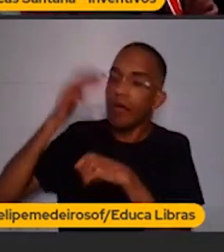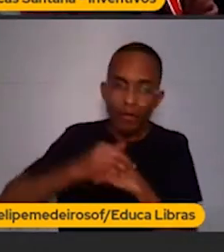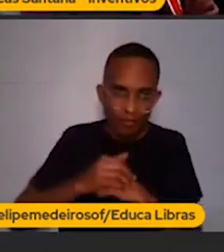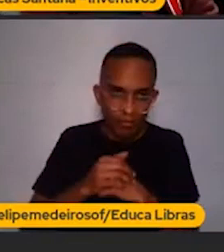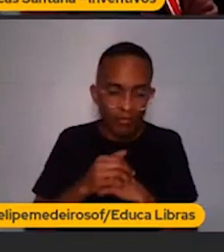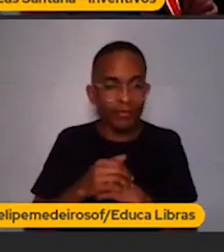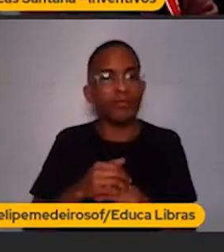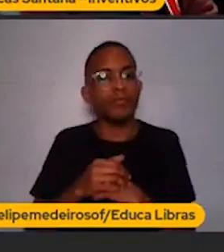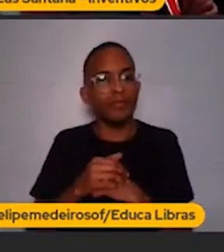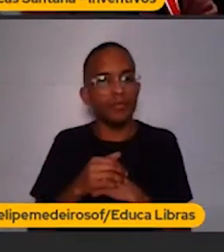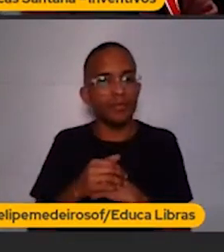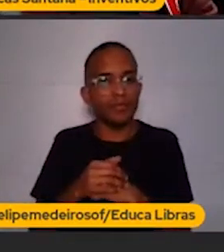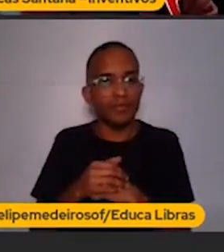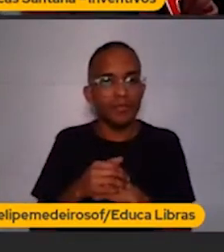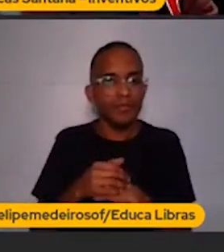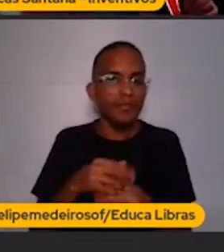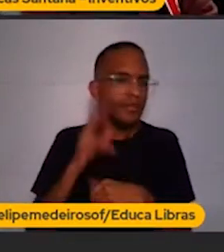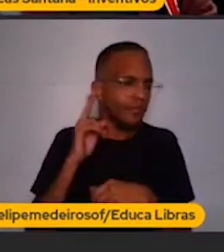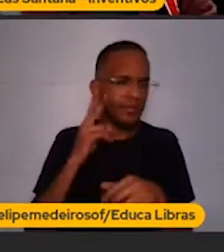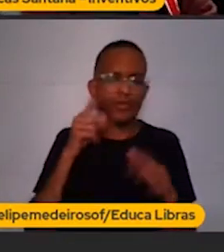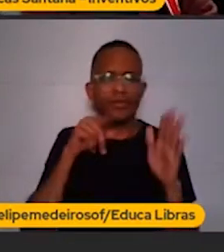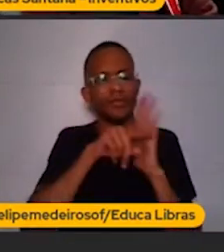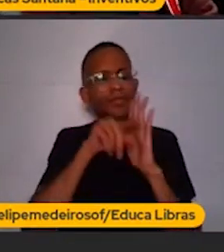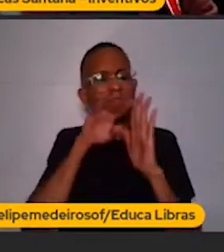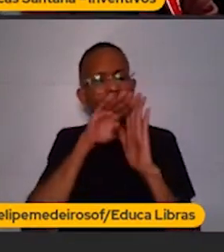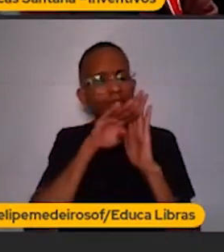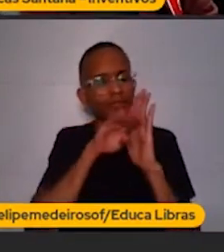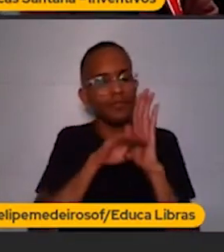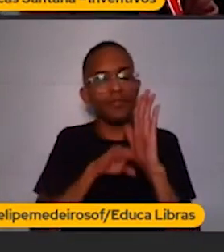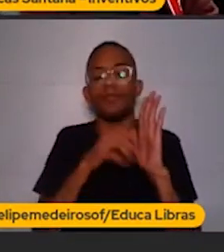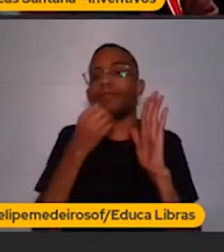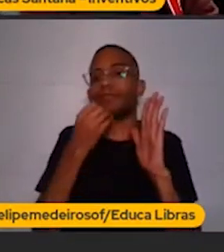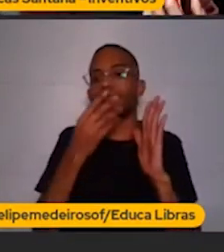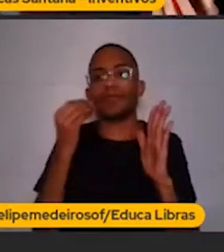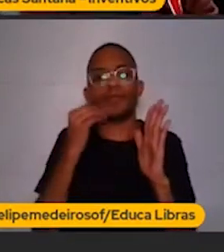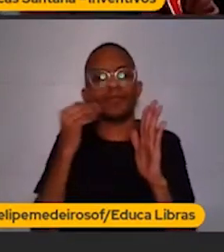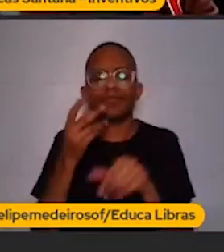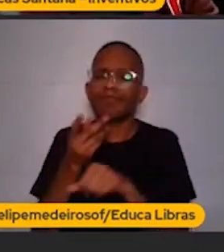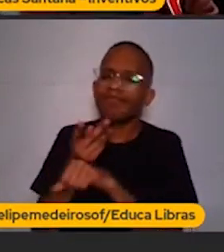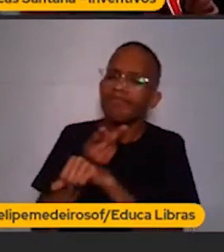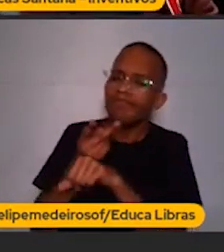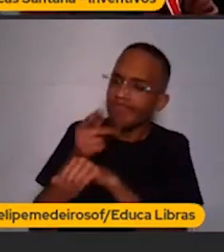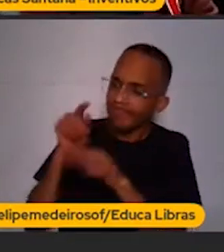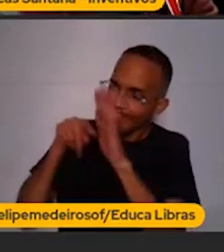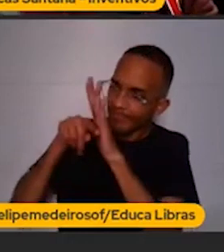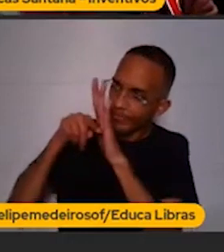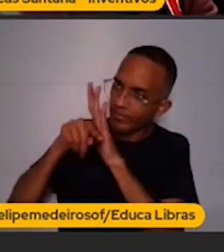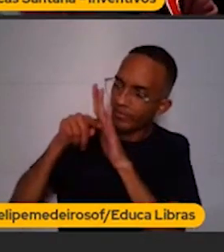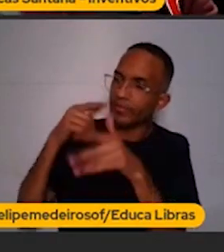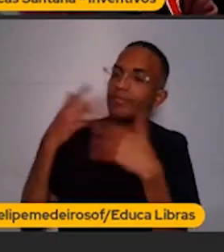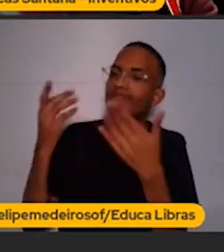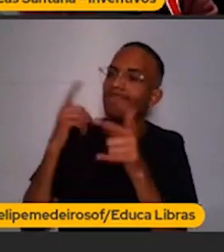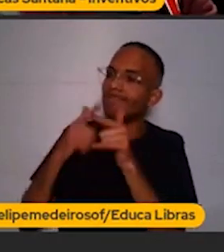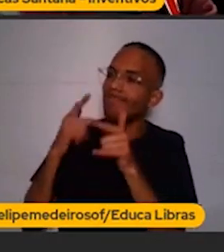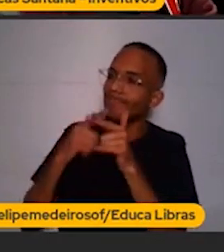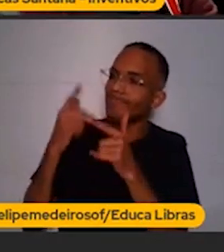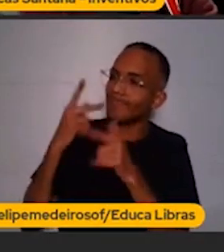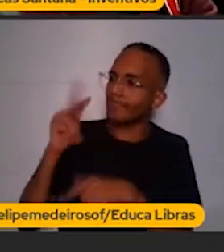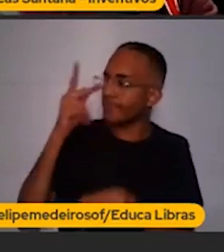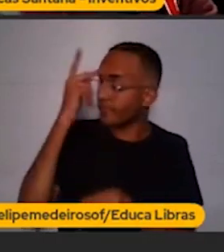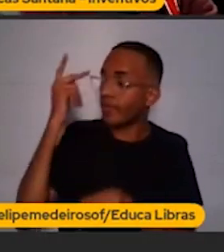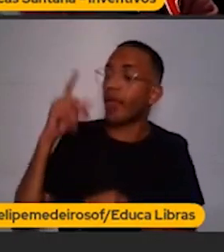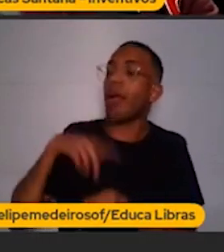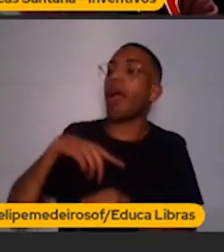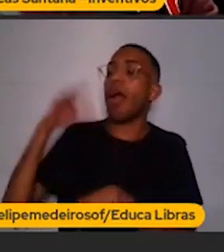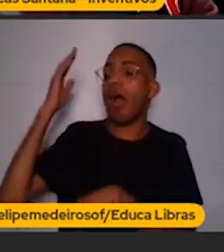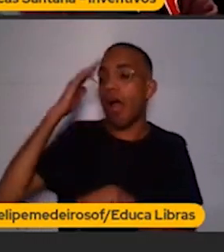sempre em fazer esses formulários, essas entrevistas, tentando investigar qual o problema que a pessoa tem, e a partir disso você vai entender